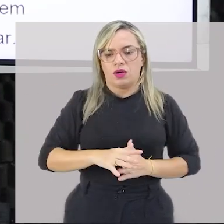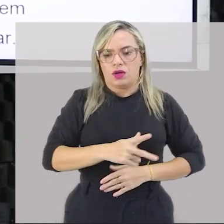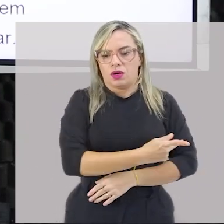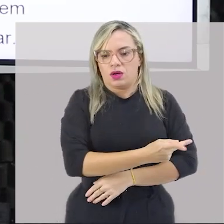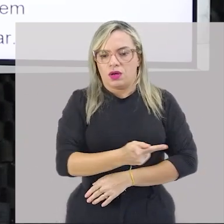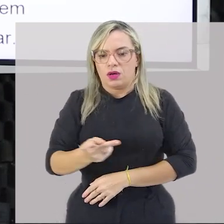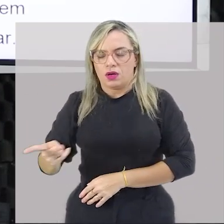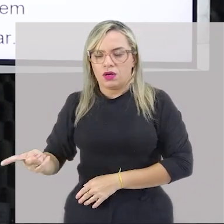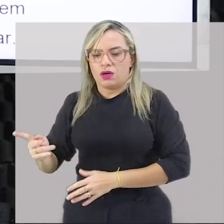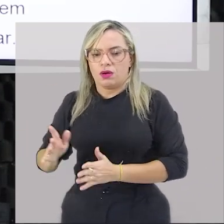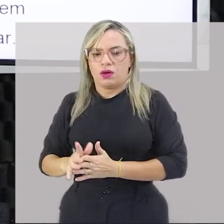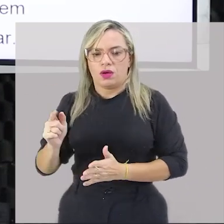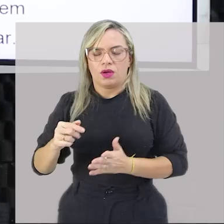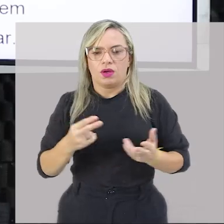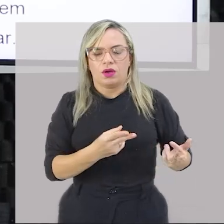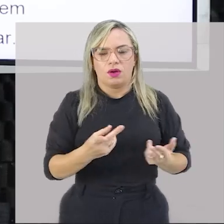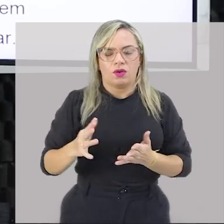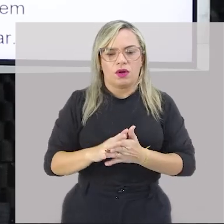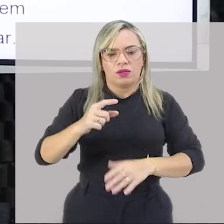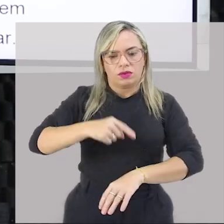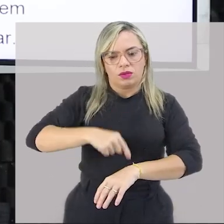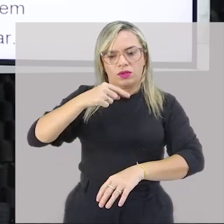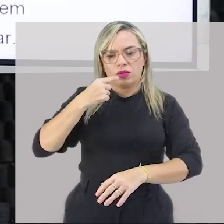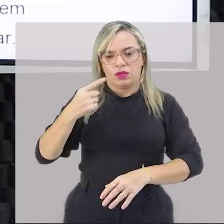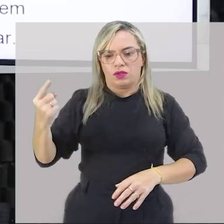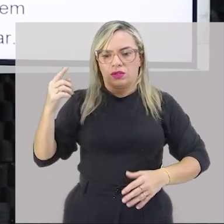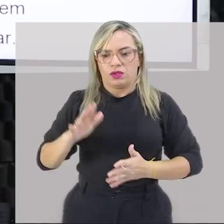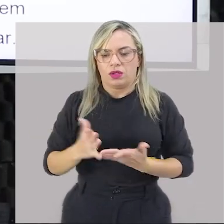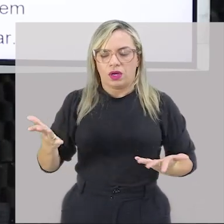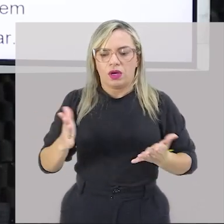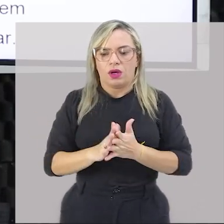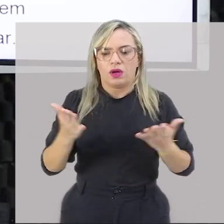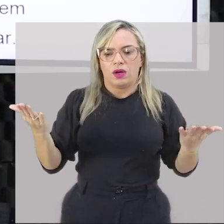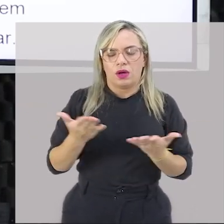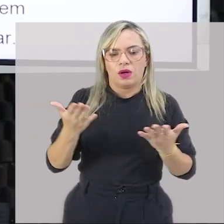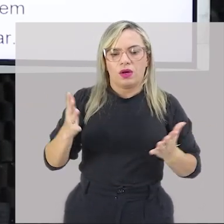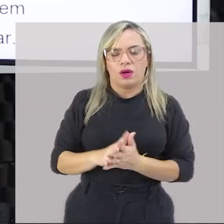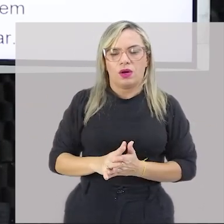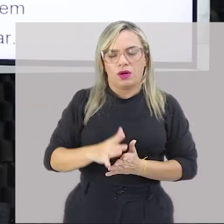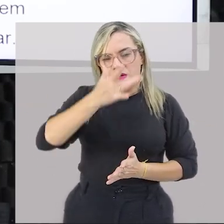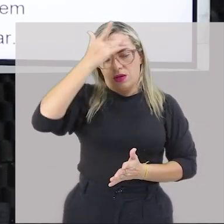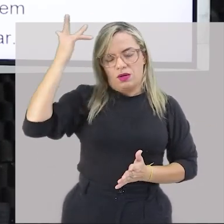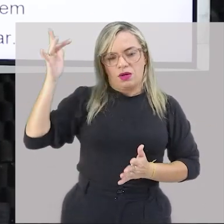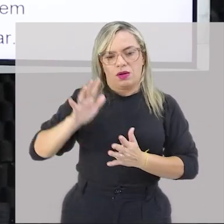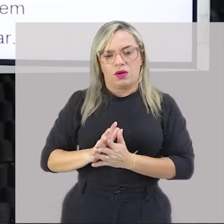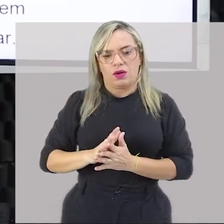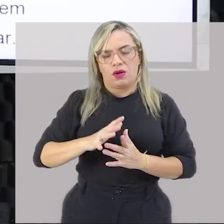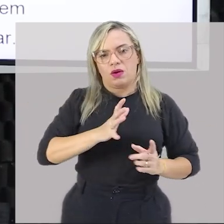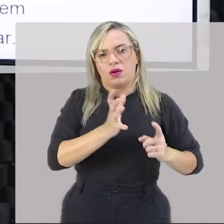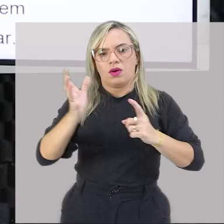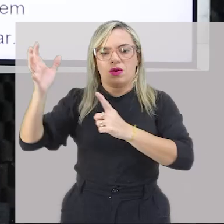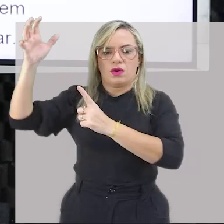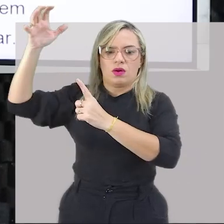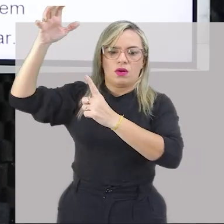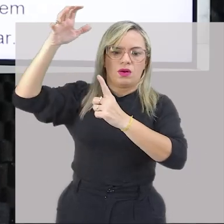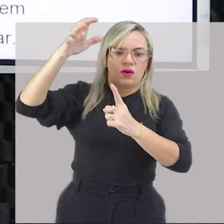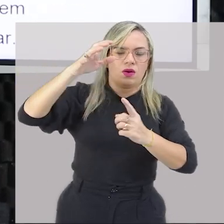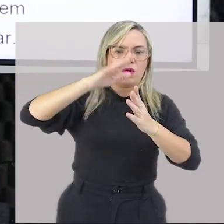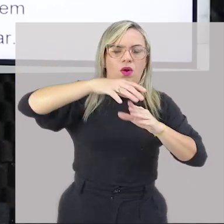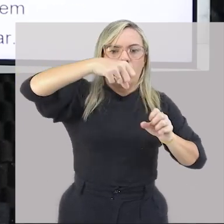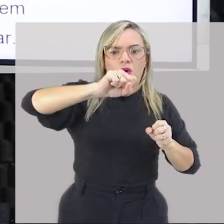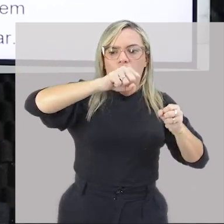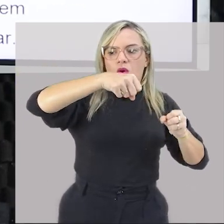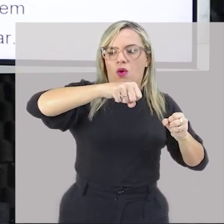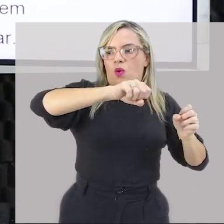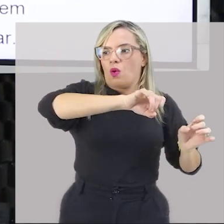horizontalmente e ao mesmo tempo. No instante em que saltam, os paraquedistas abandonam suas